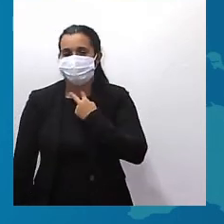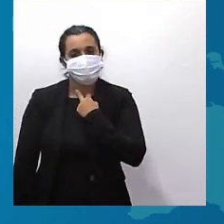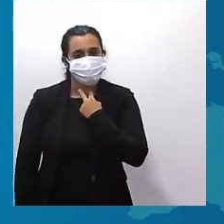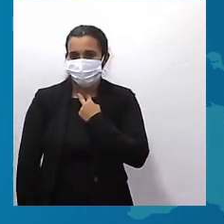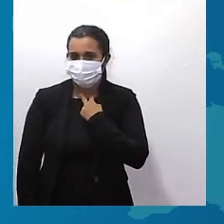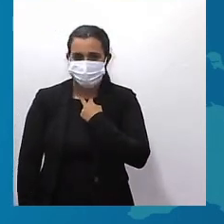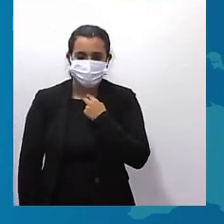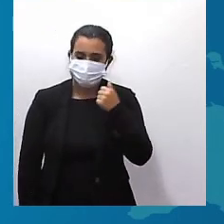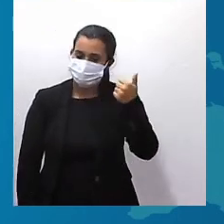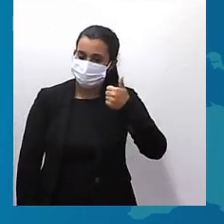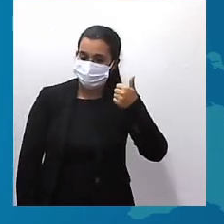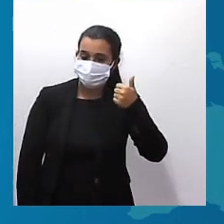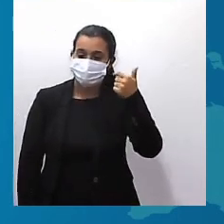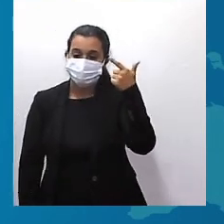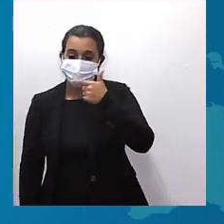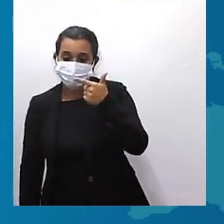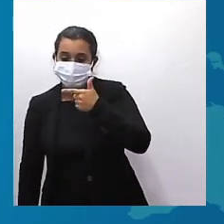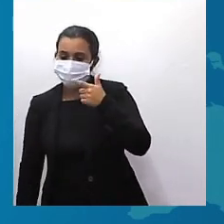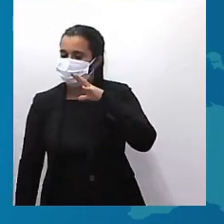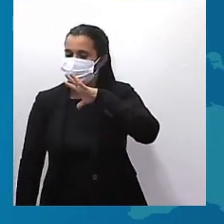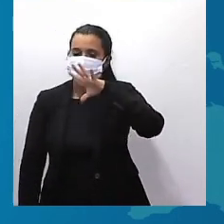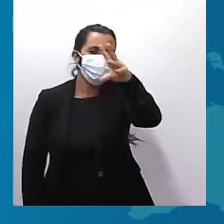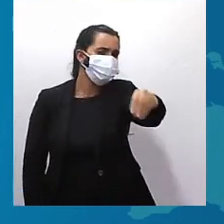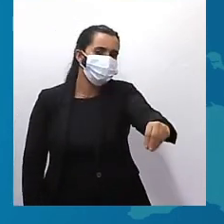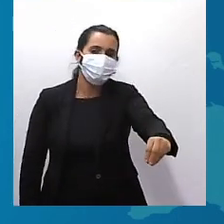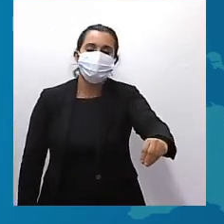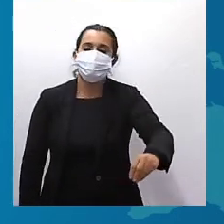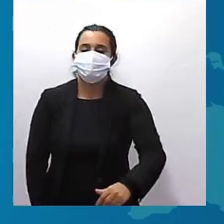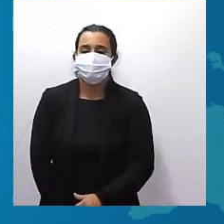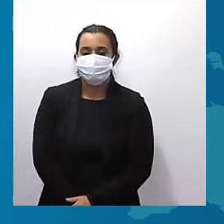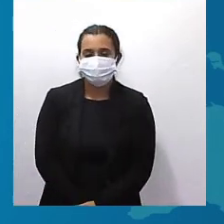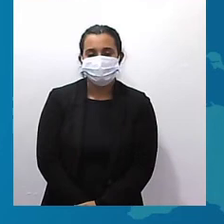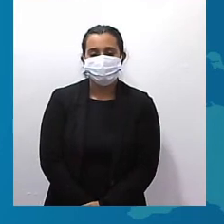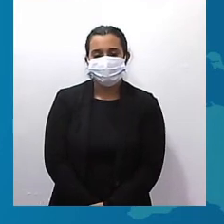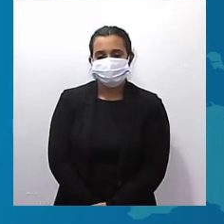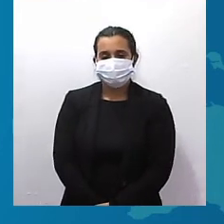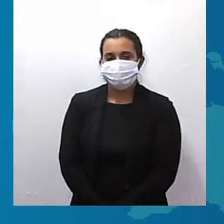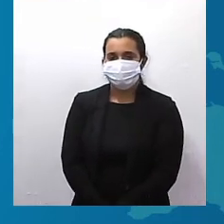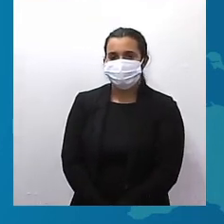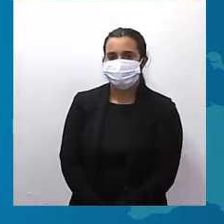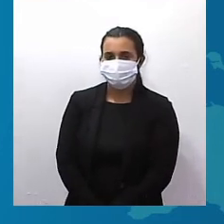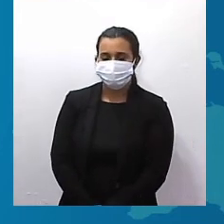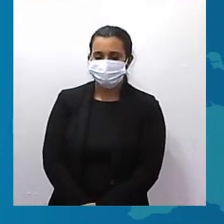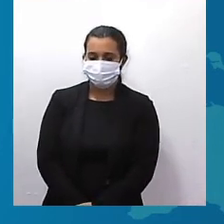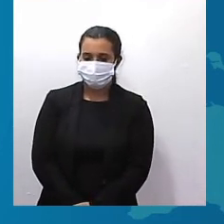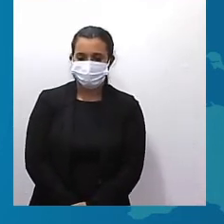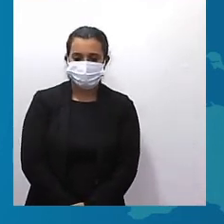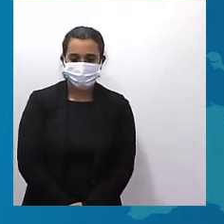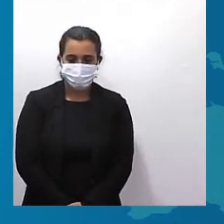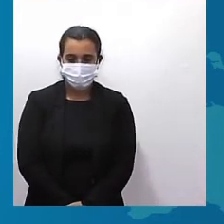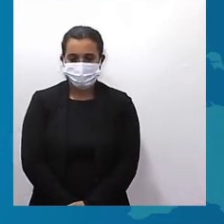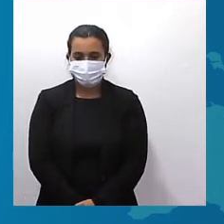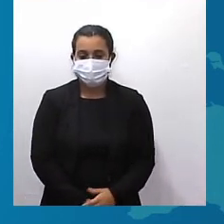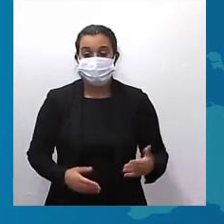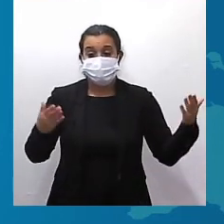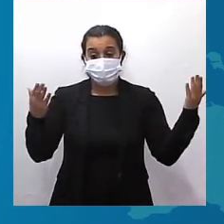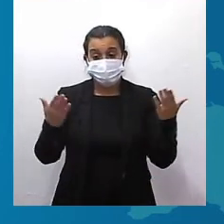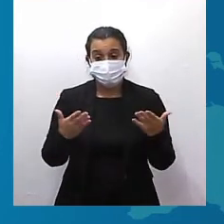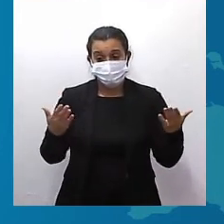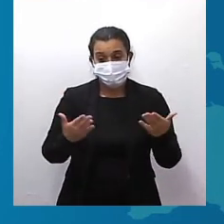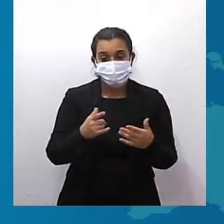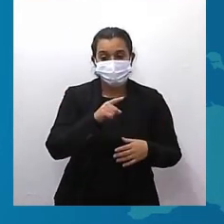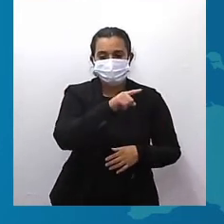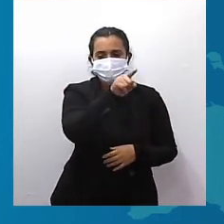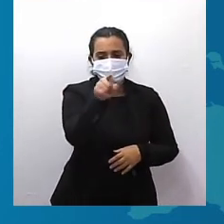Na primeira e segunda questão, todas também são negativas, ok? Olha aí como é fácil. Agora você